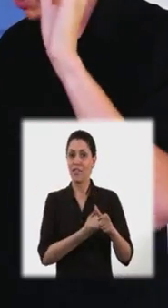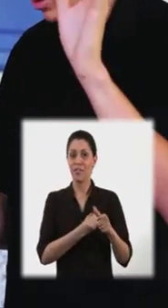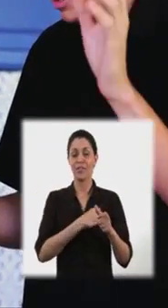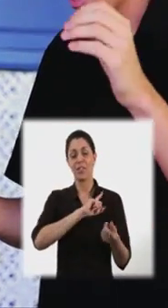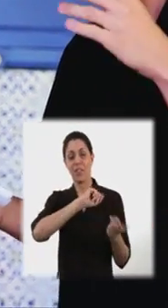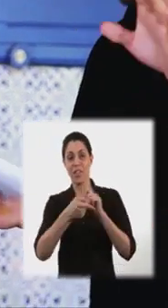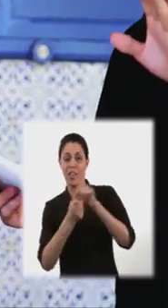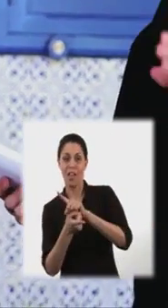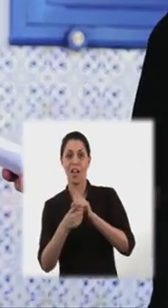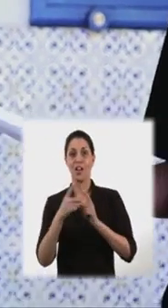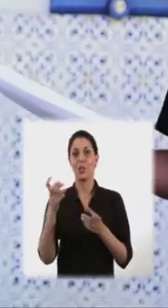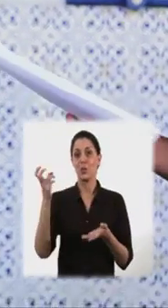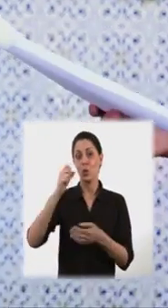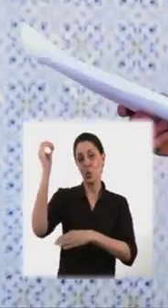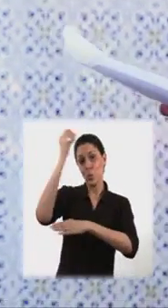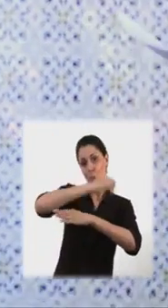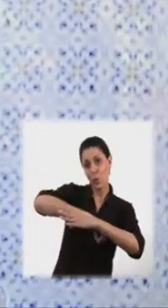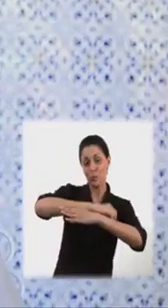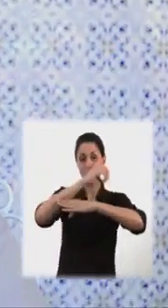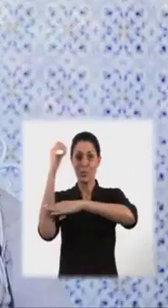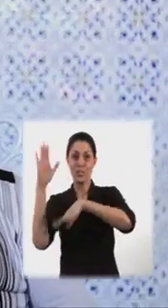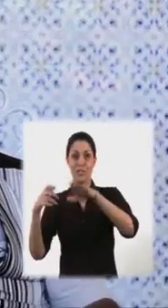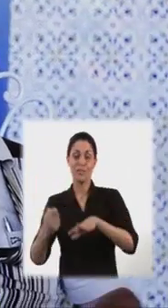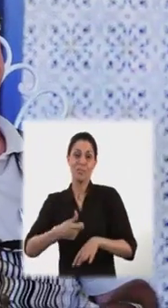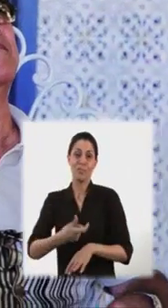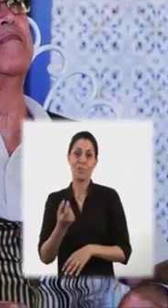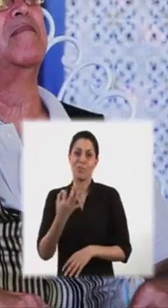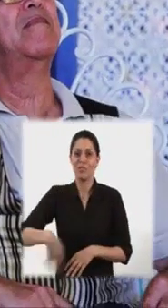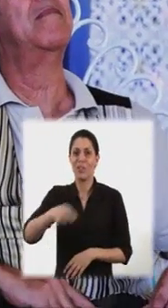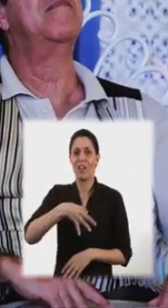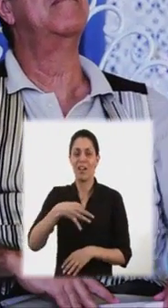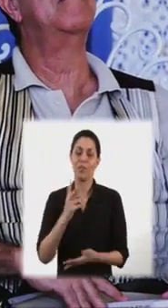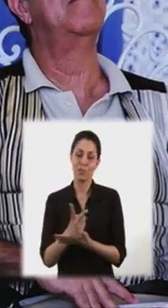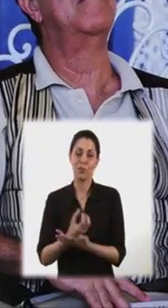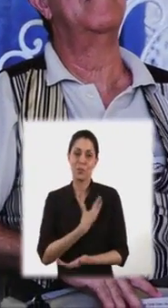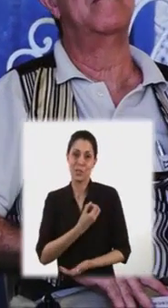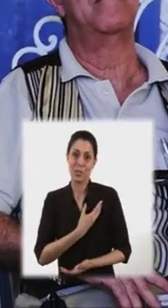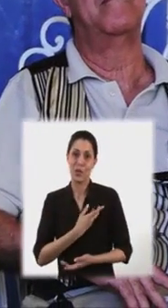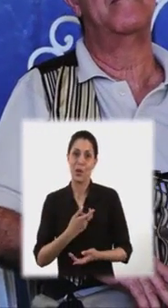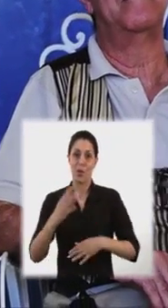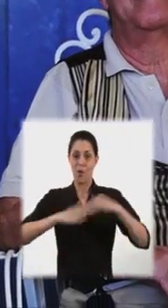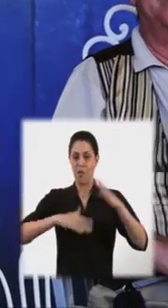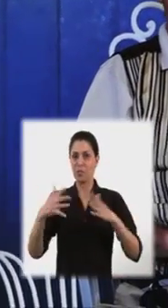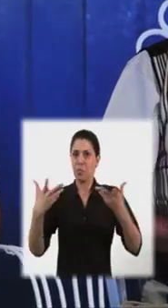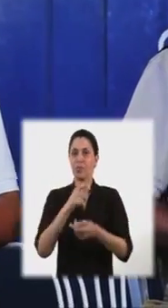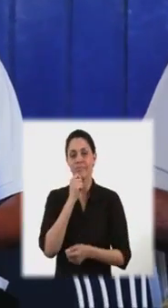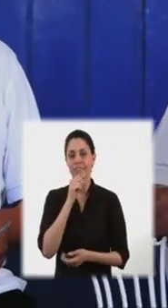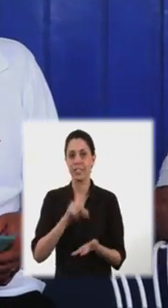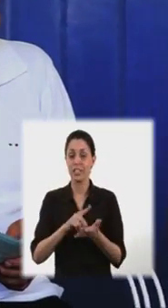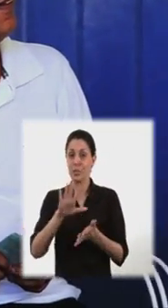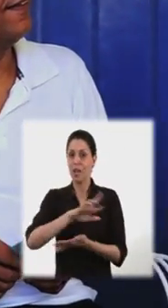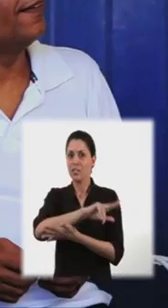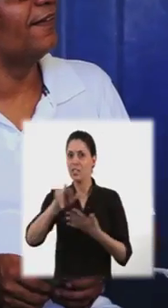trocando a noite por dia e, vez por outro, coitado, recebia algum trocado para declamar poesia. O ofício de Firmino não era como os demais, mas em